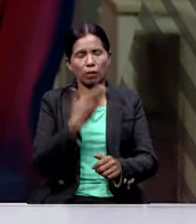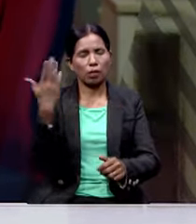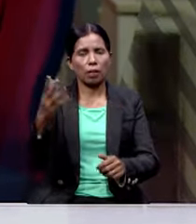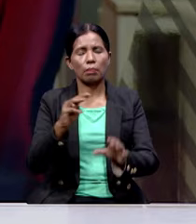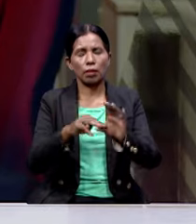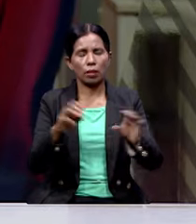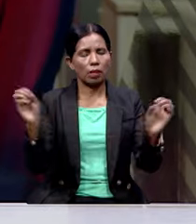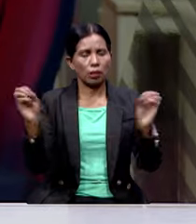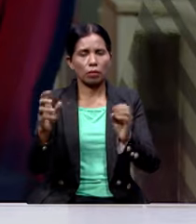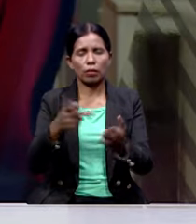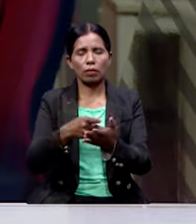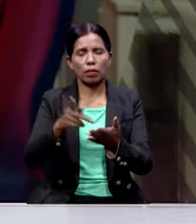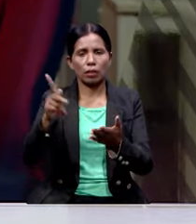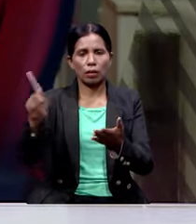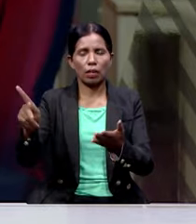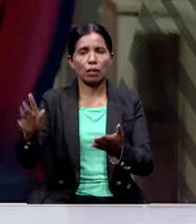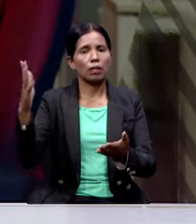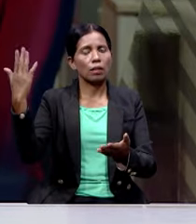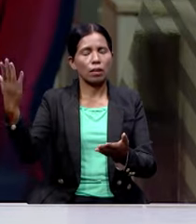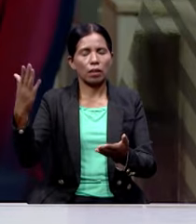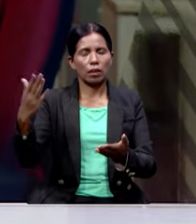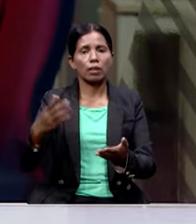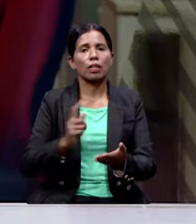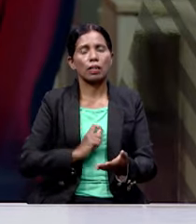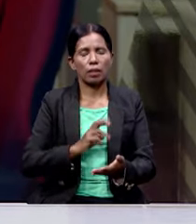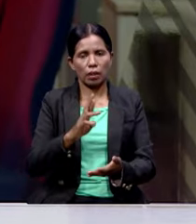impactos de taxa e por tibar.